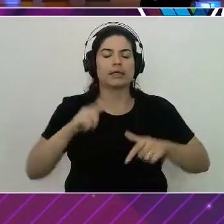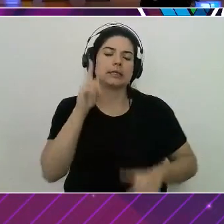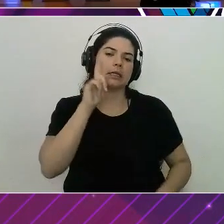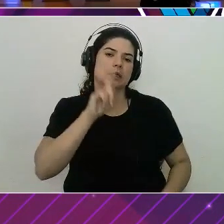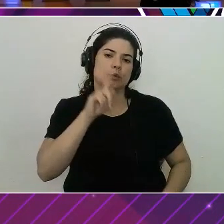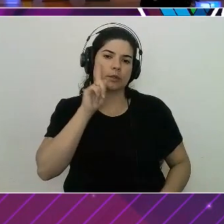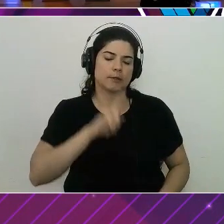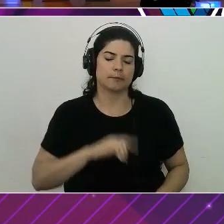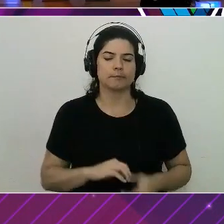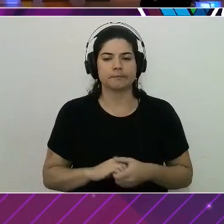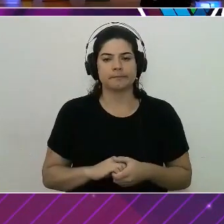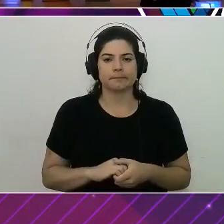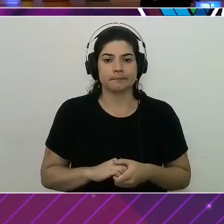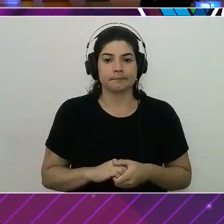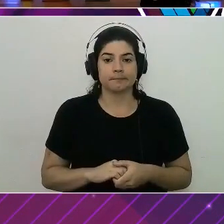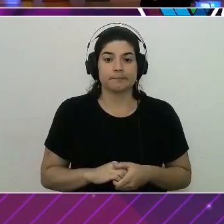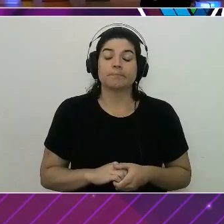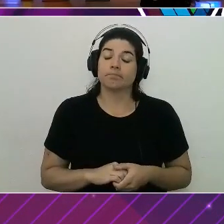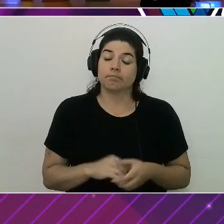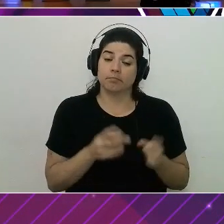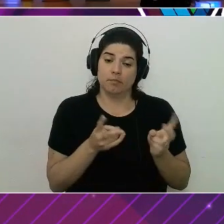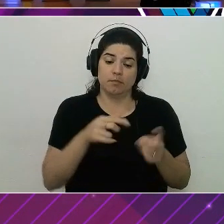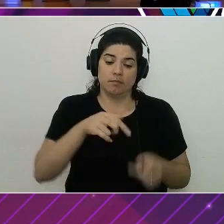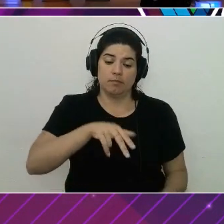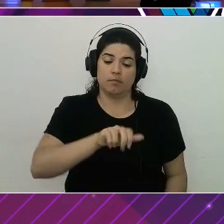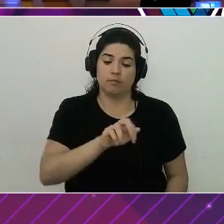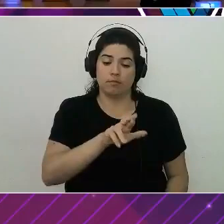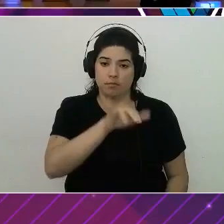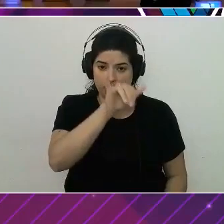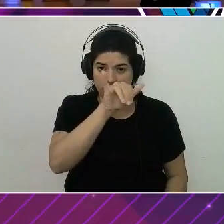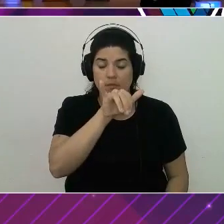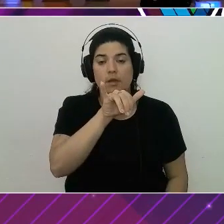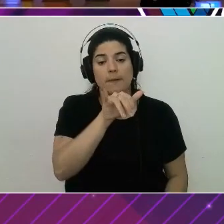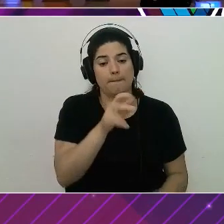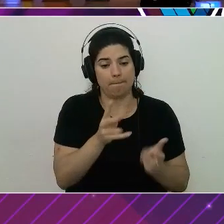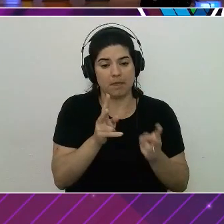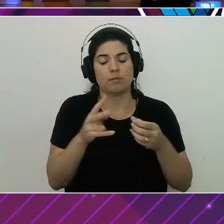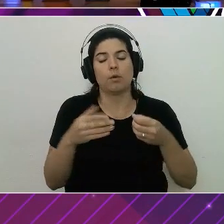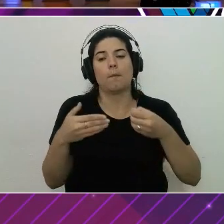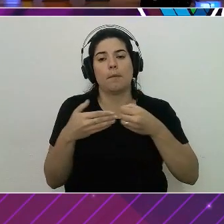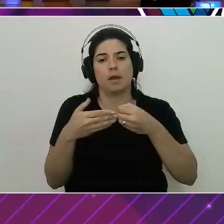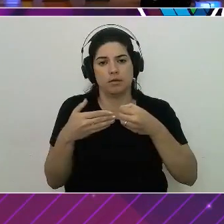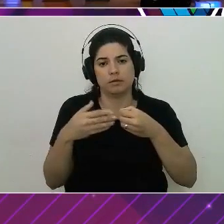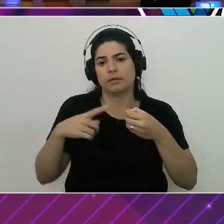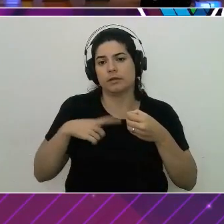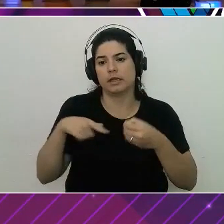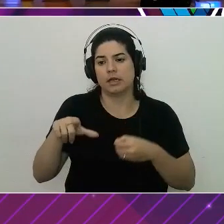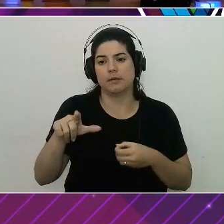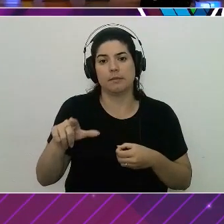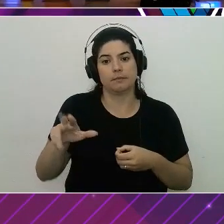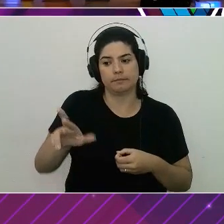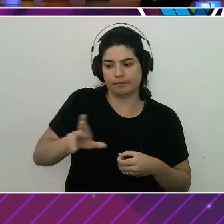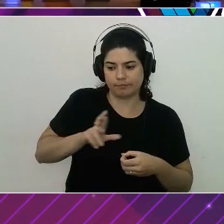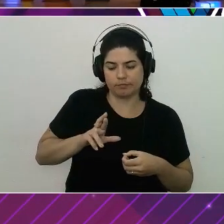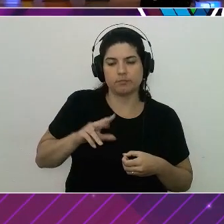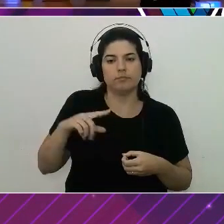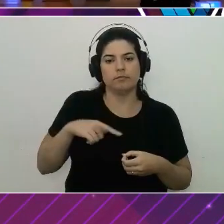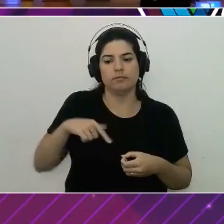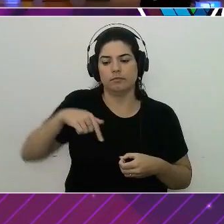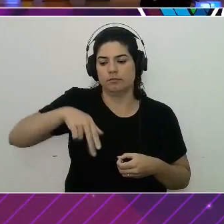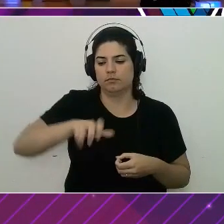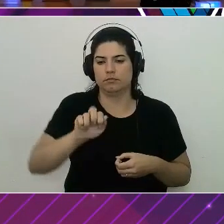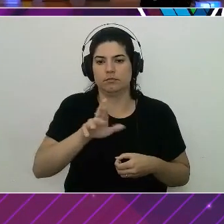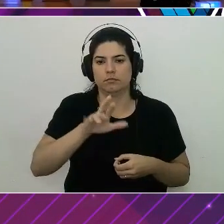vou submeter a mesma query para o mesmo banco de dados. O HeatWave já me respondeu essa query em